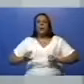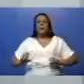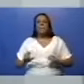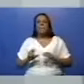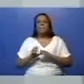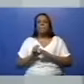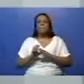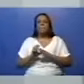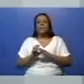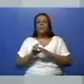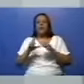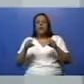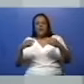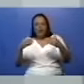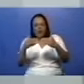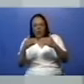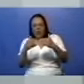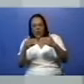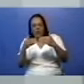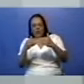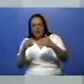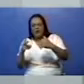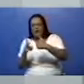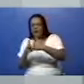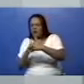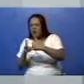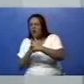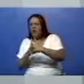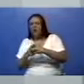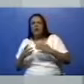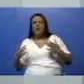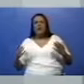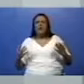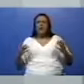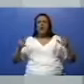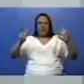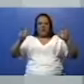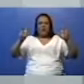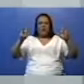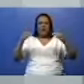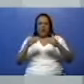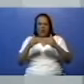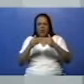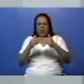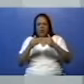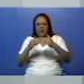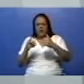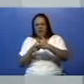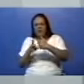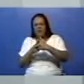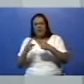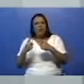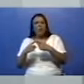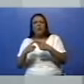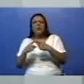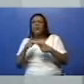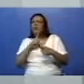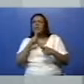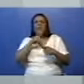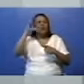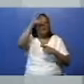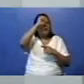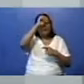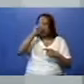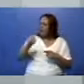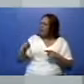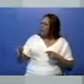concordância verbal. Professora, mas para que eu tenho que aprender esse negócio de sujeito e predicado? No nosso dia a dia, nós não usamos